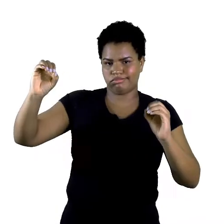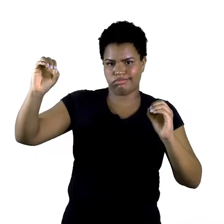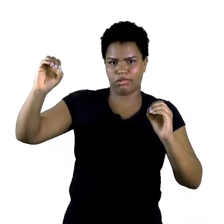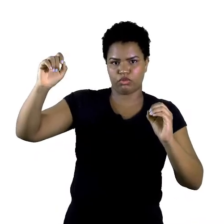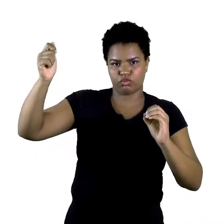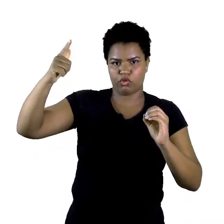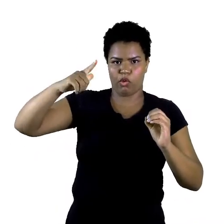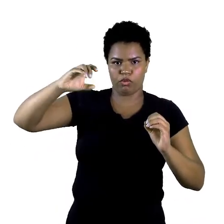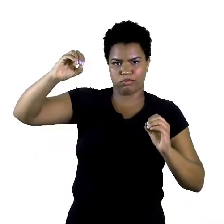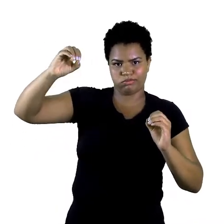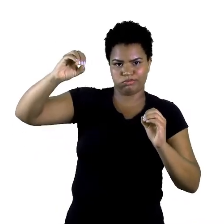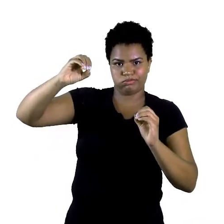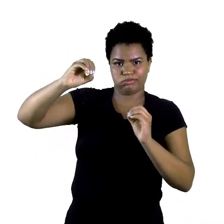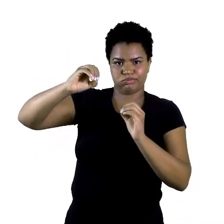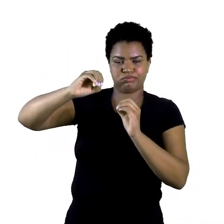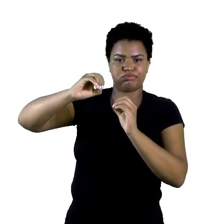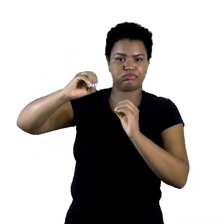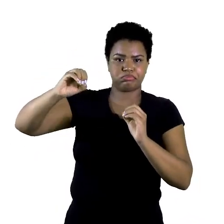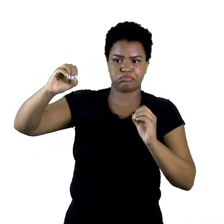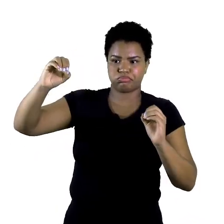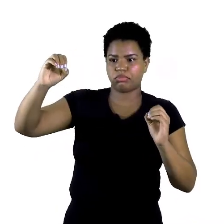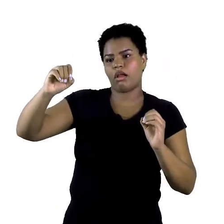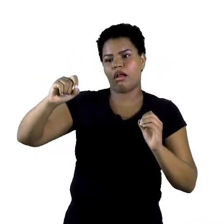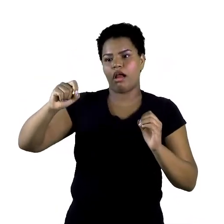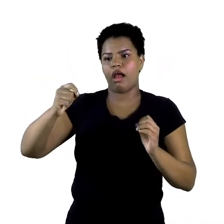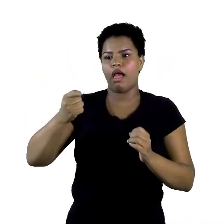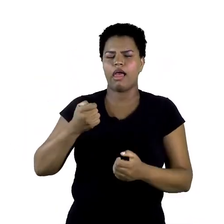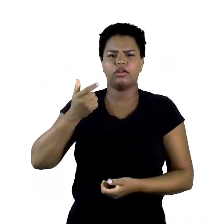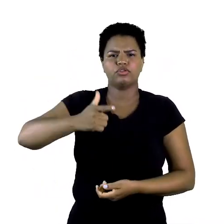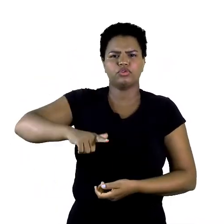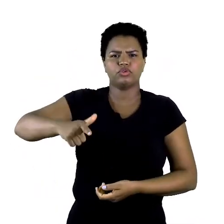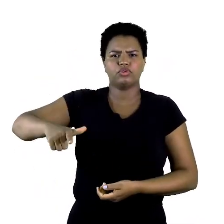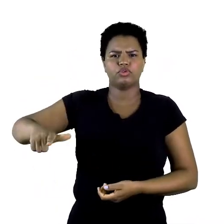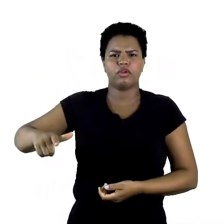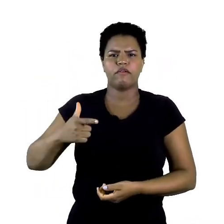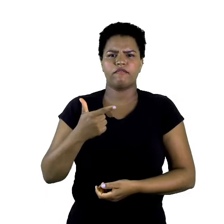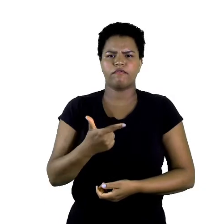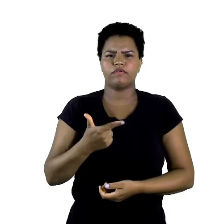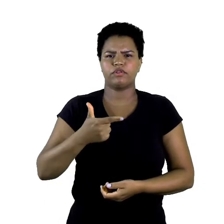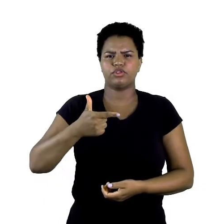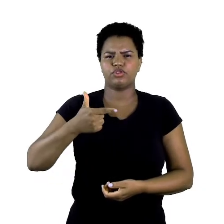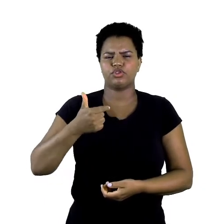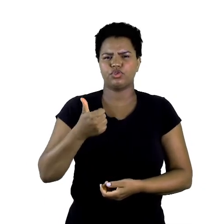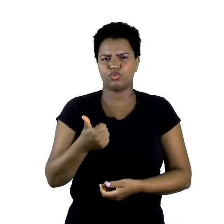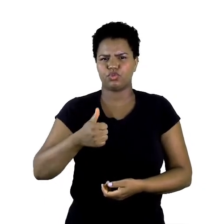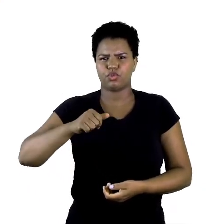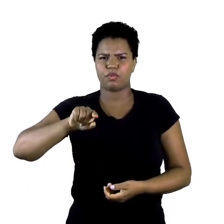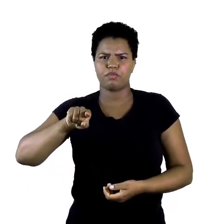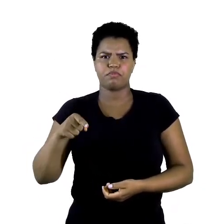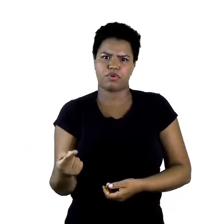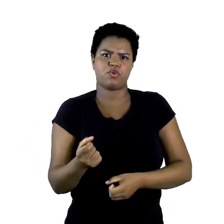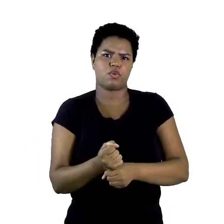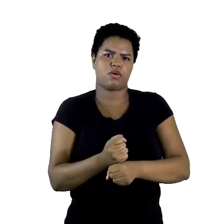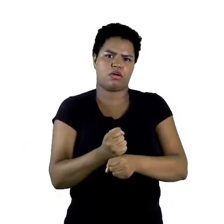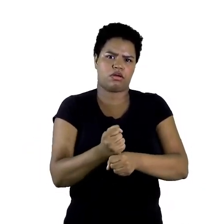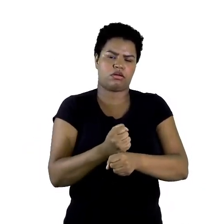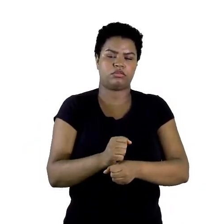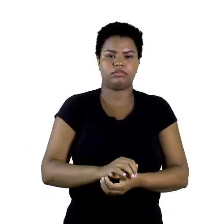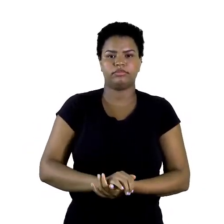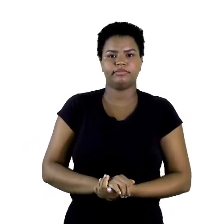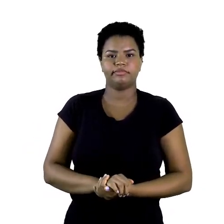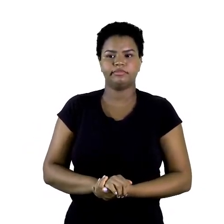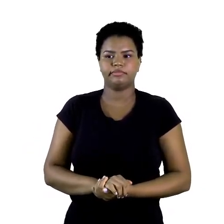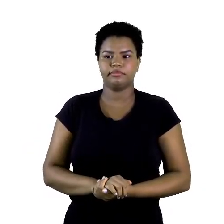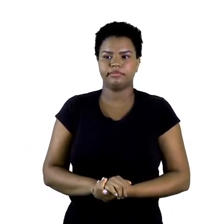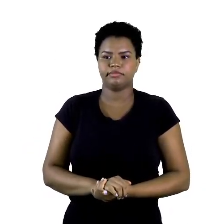Sol, havendo uma repetição cíclica de 21.000 anos. Pessoal, agora